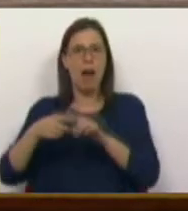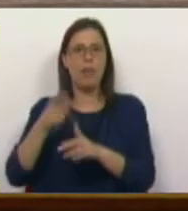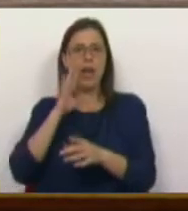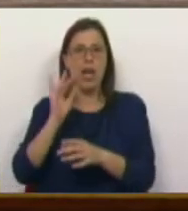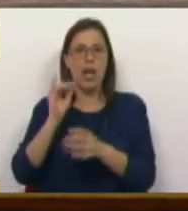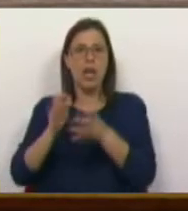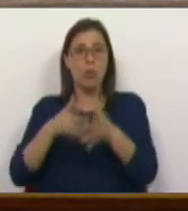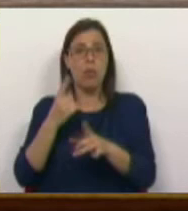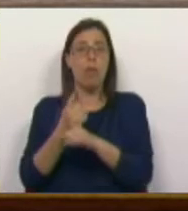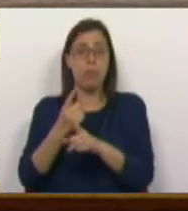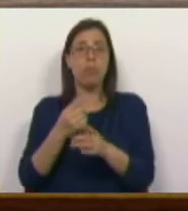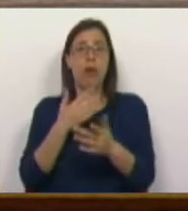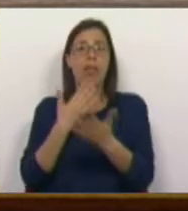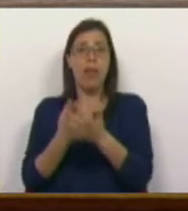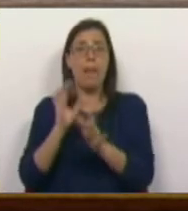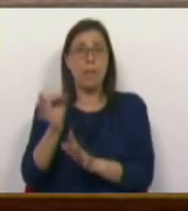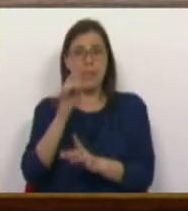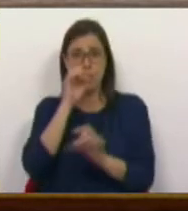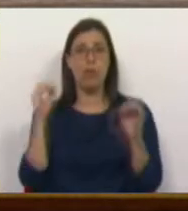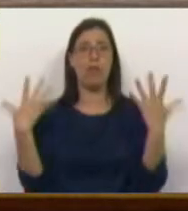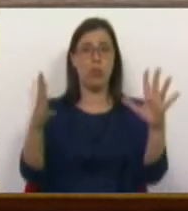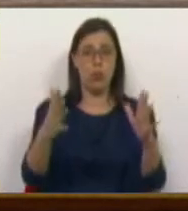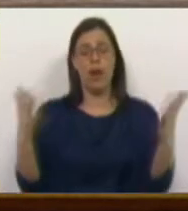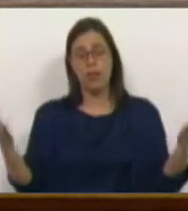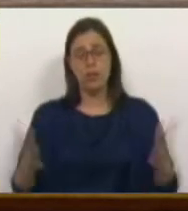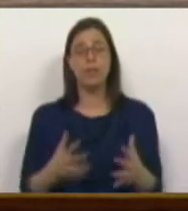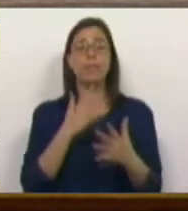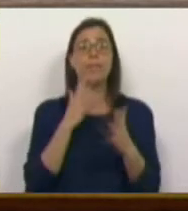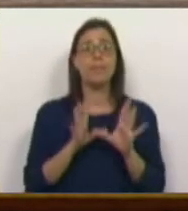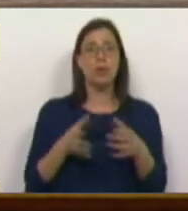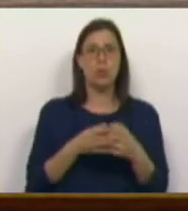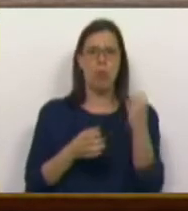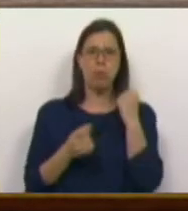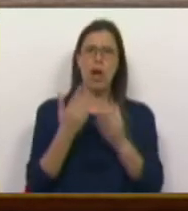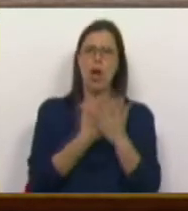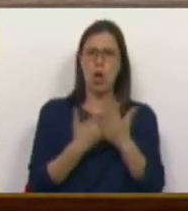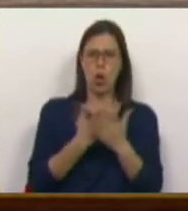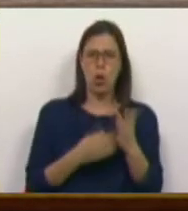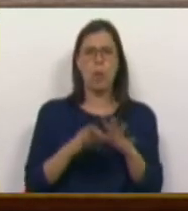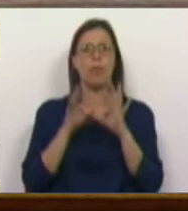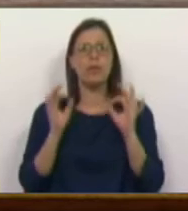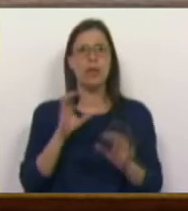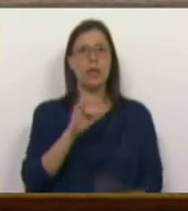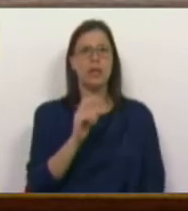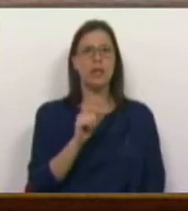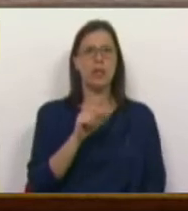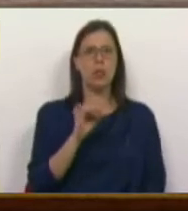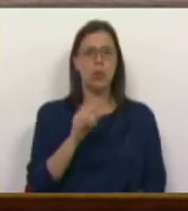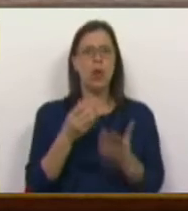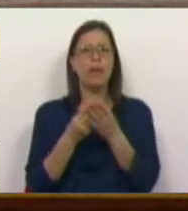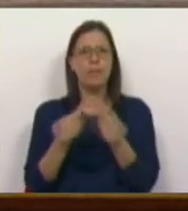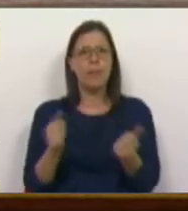que também se alimentam da floresta. Ainda por cima, grandes grupos económicos, como os da celulose e pasta de